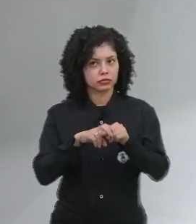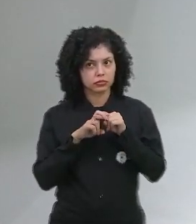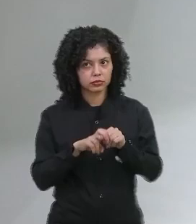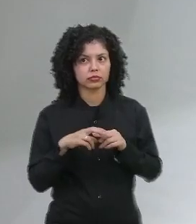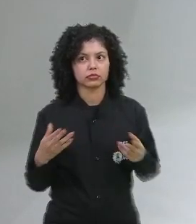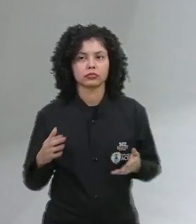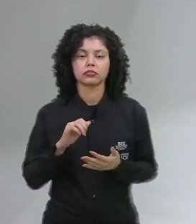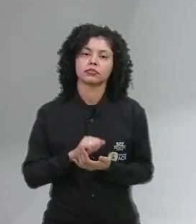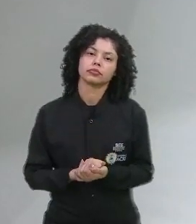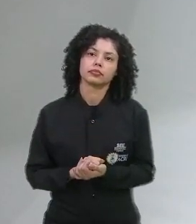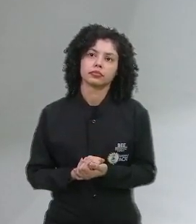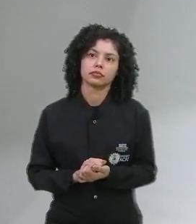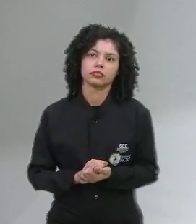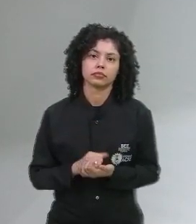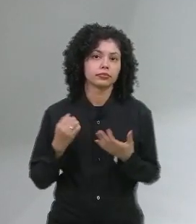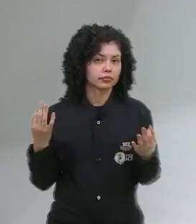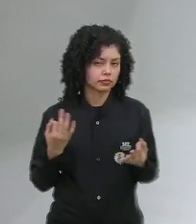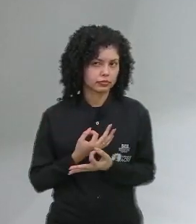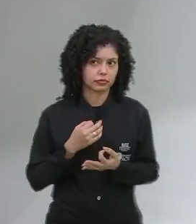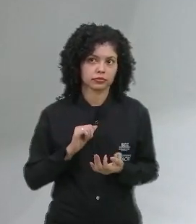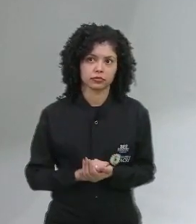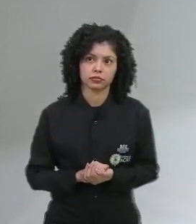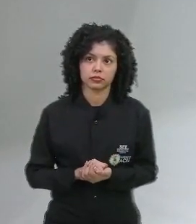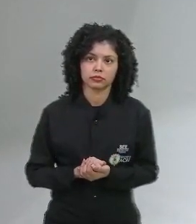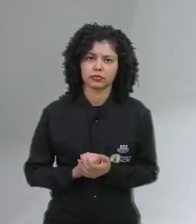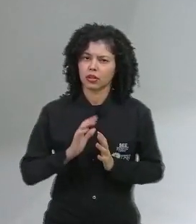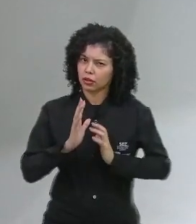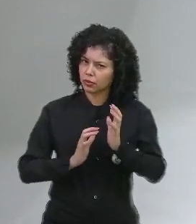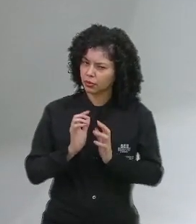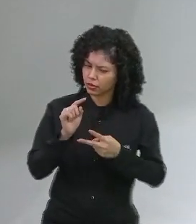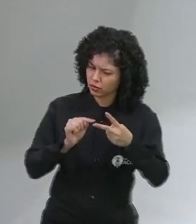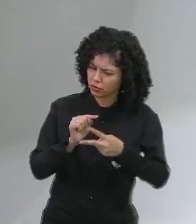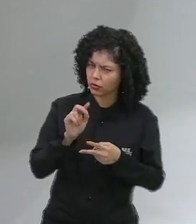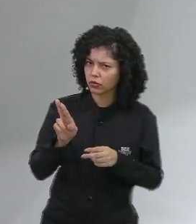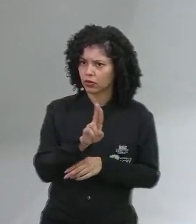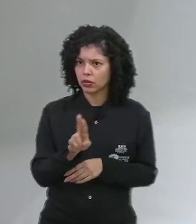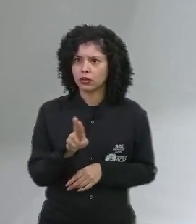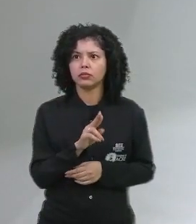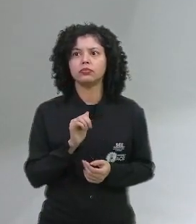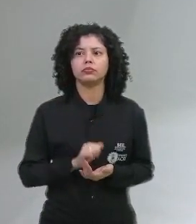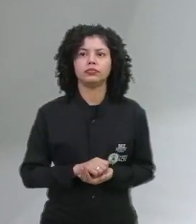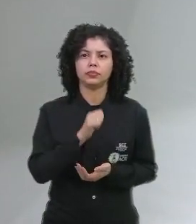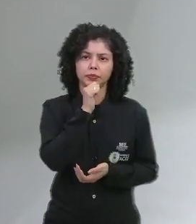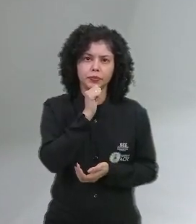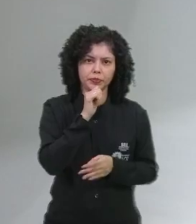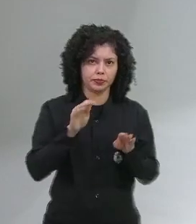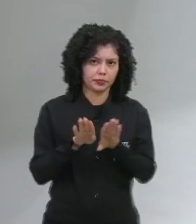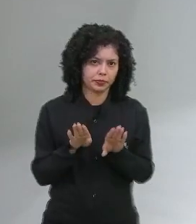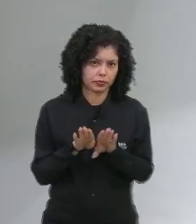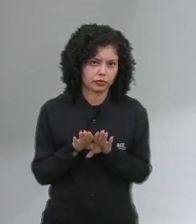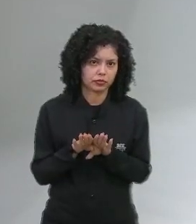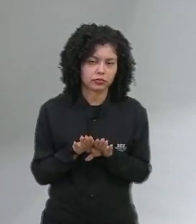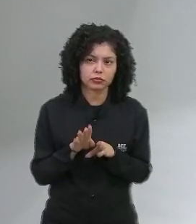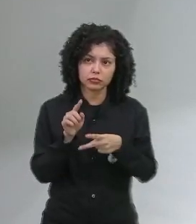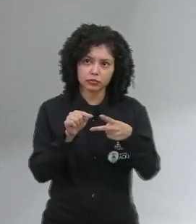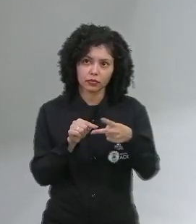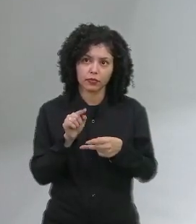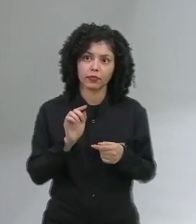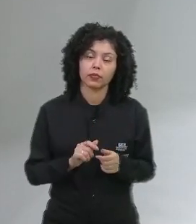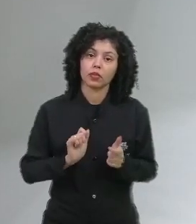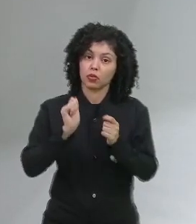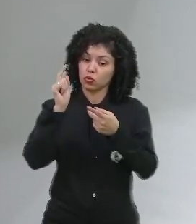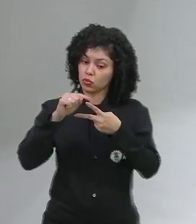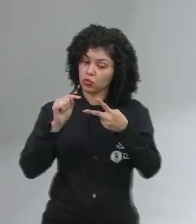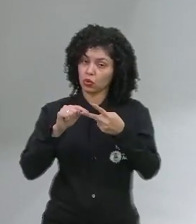é esterificação. Perfeito? Então, não vamos confundir esses dois nomes, né? Transesterificação e esterificação.